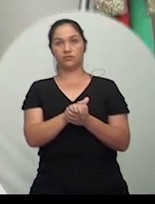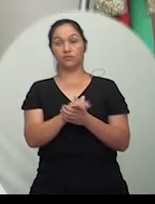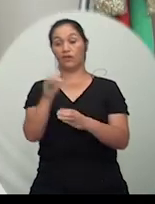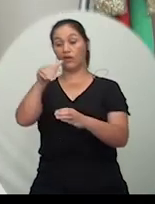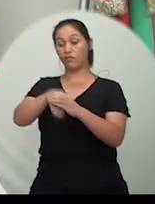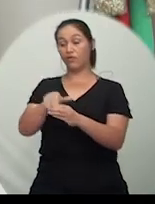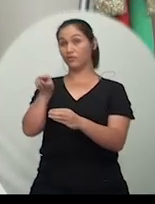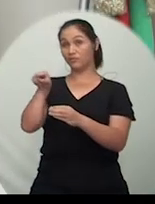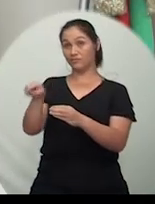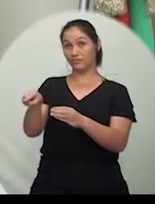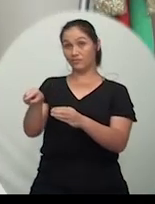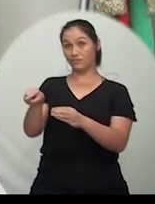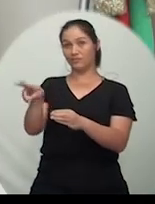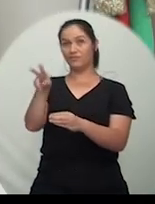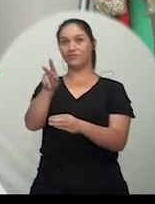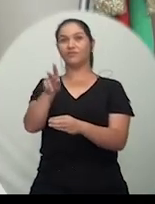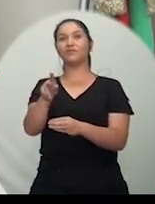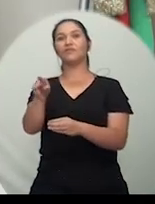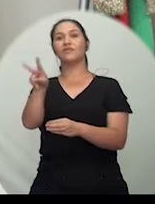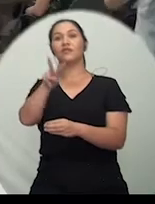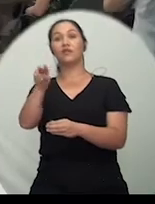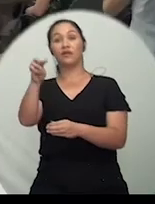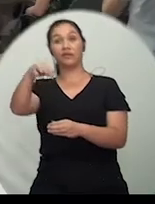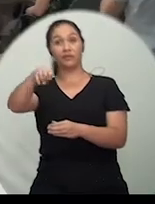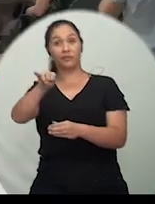Chapa 1, Mir D'Agostin.